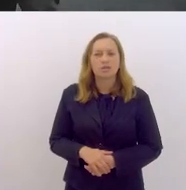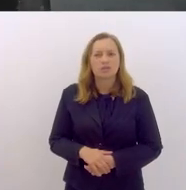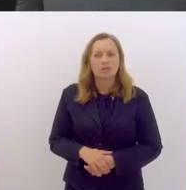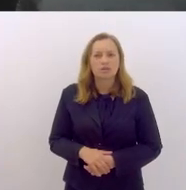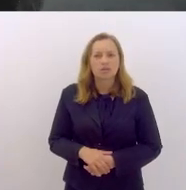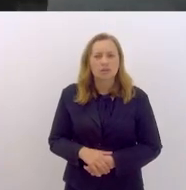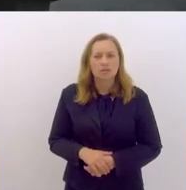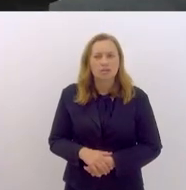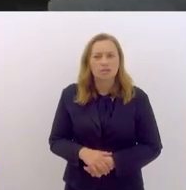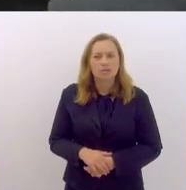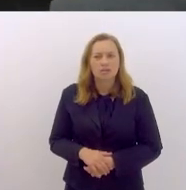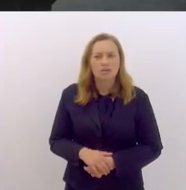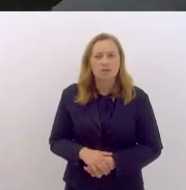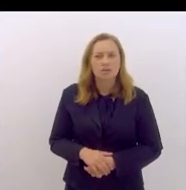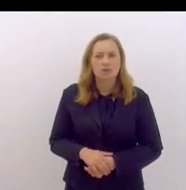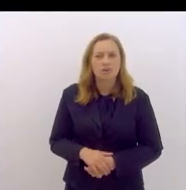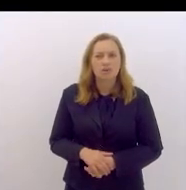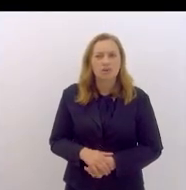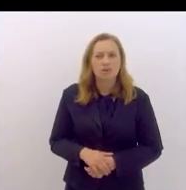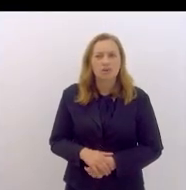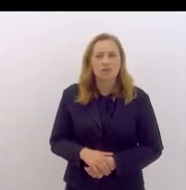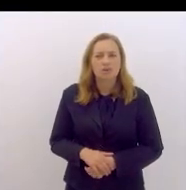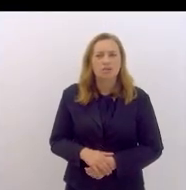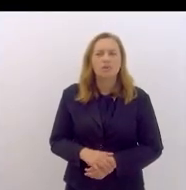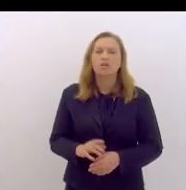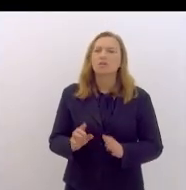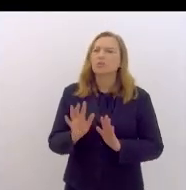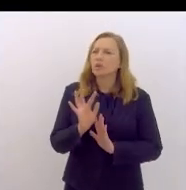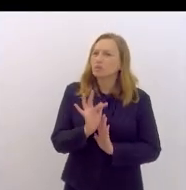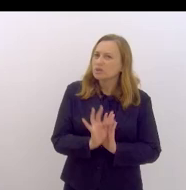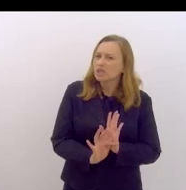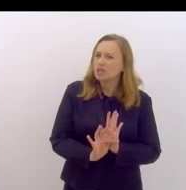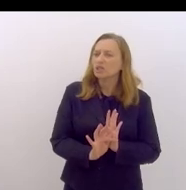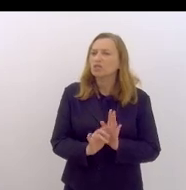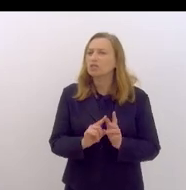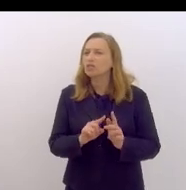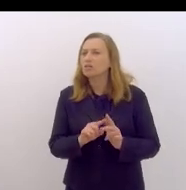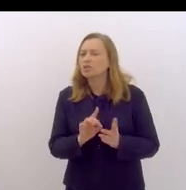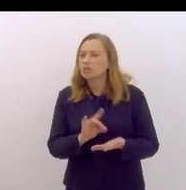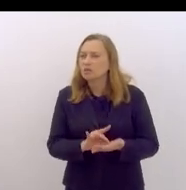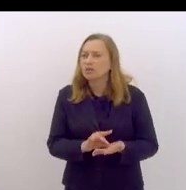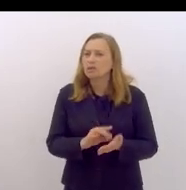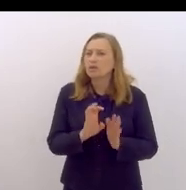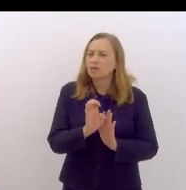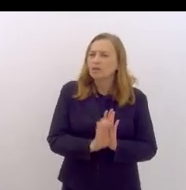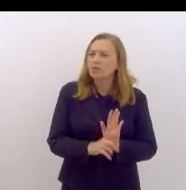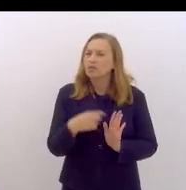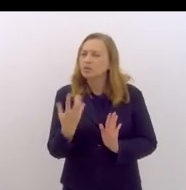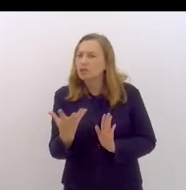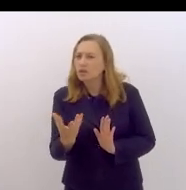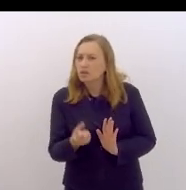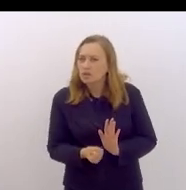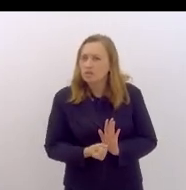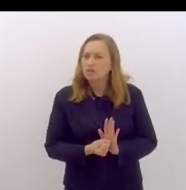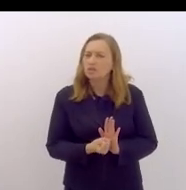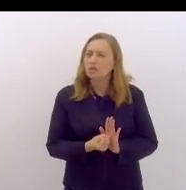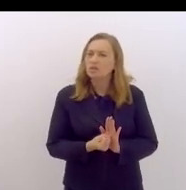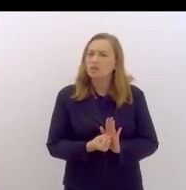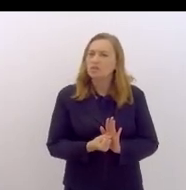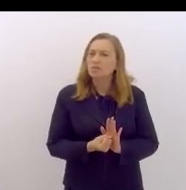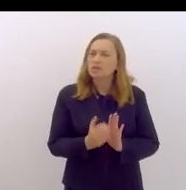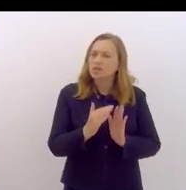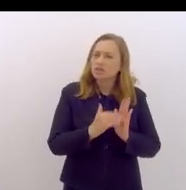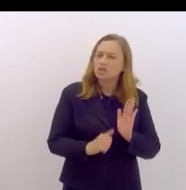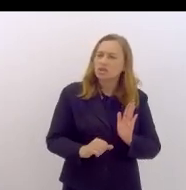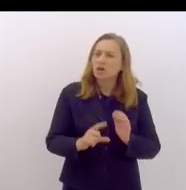mim, é que, como houve alteração do texto original, a emenda que nós acatamos para suprimir o artigo